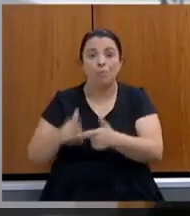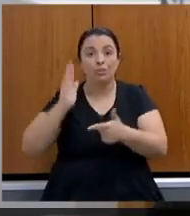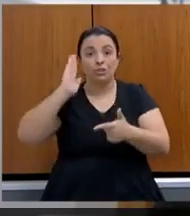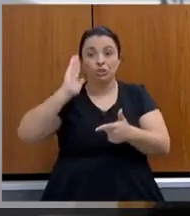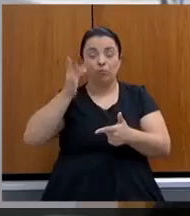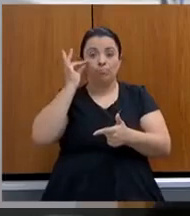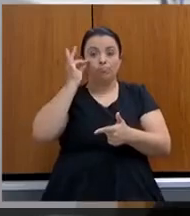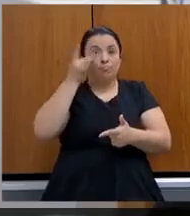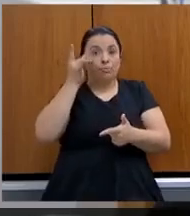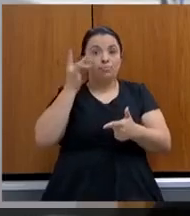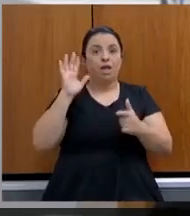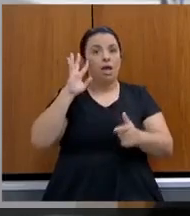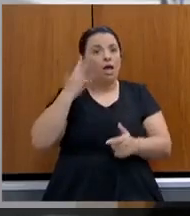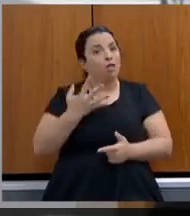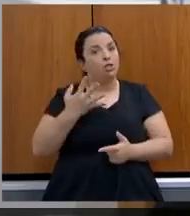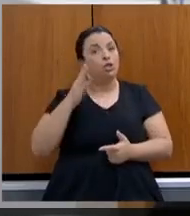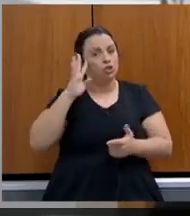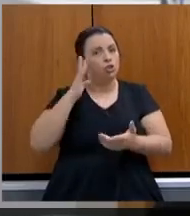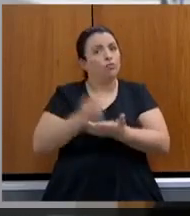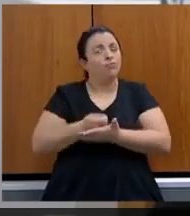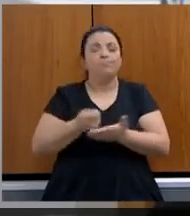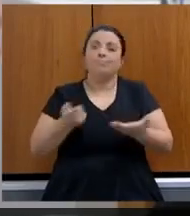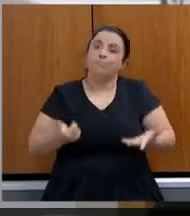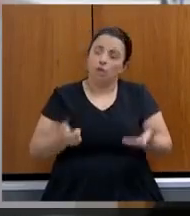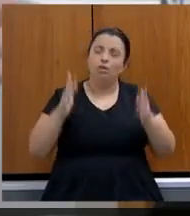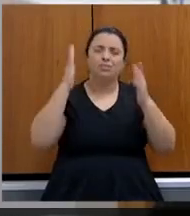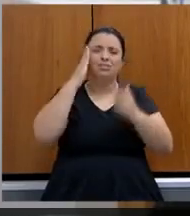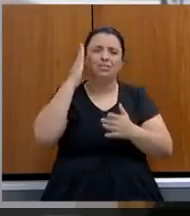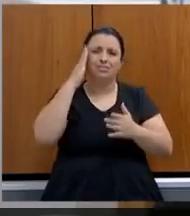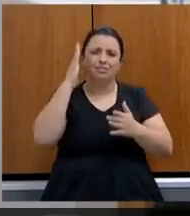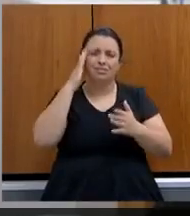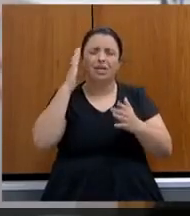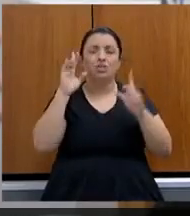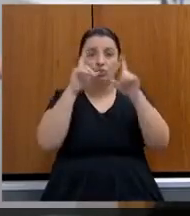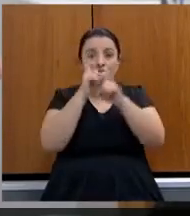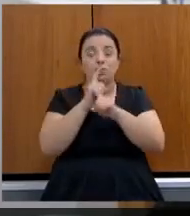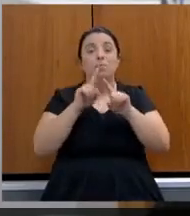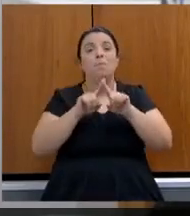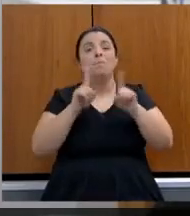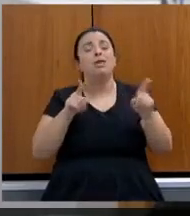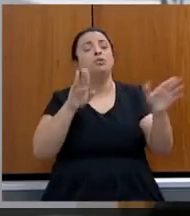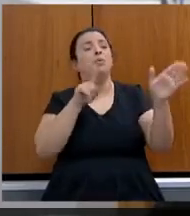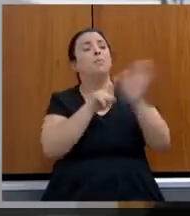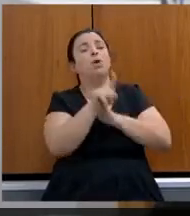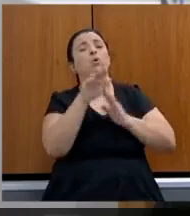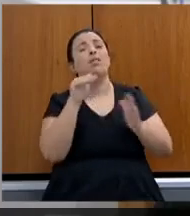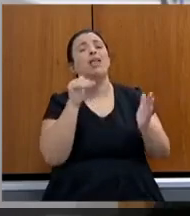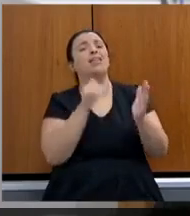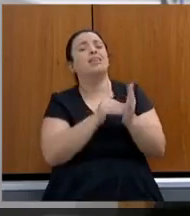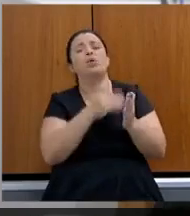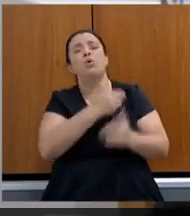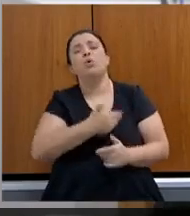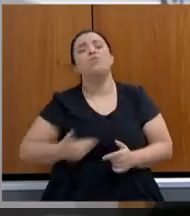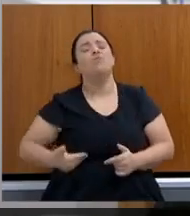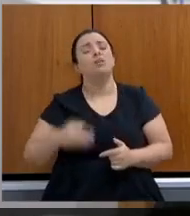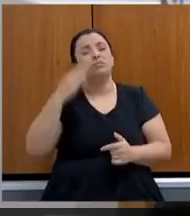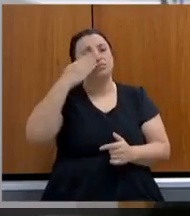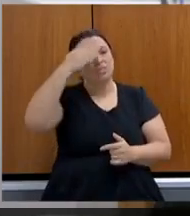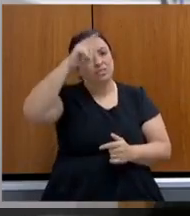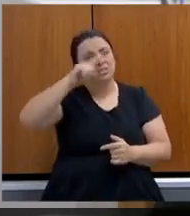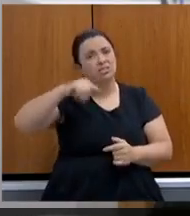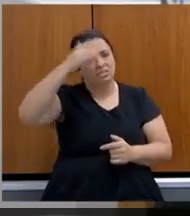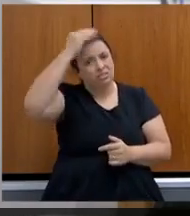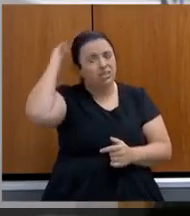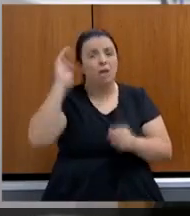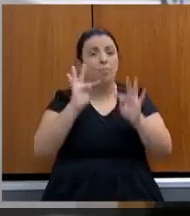resolvidos Então qual é o plano né Qual é a divisão temporal até o final do governo Zema para que essas questões possam